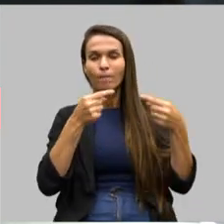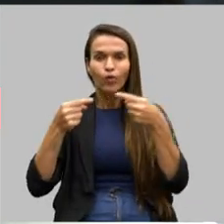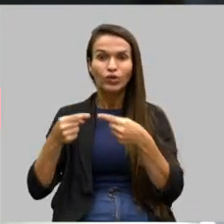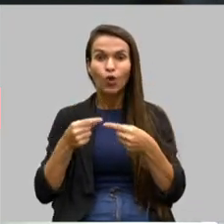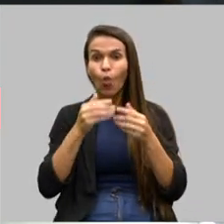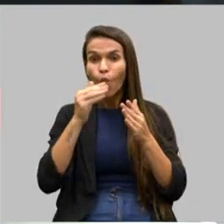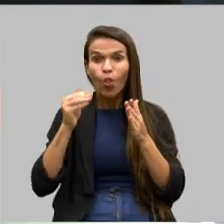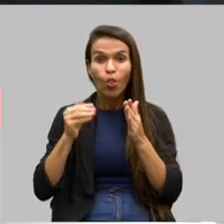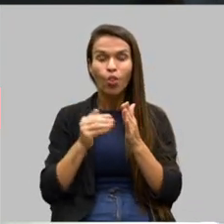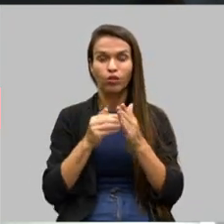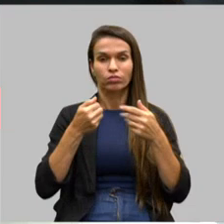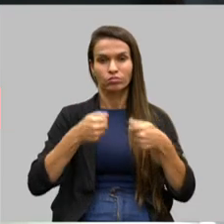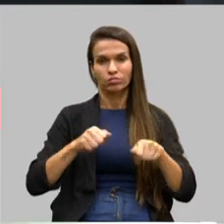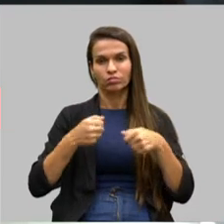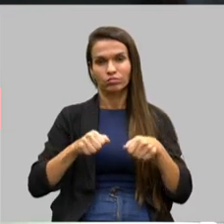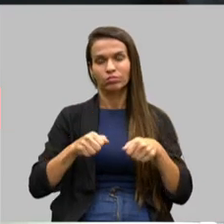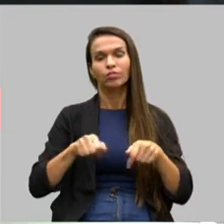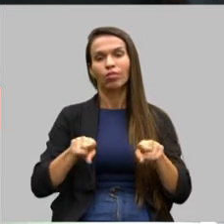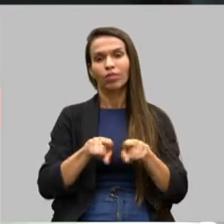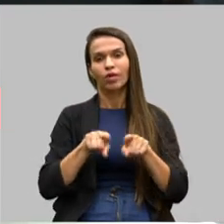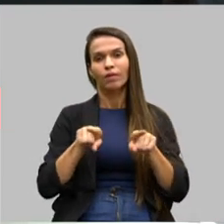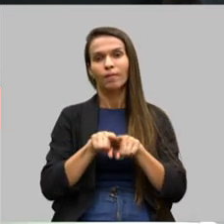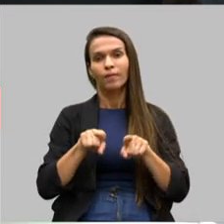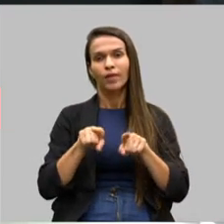necessárias, e também precisamos de